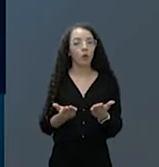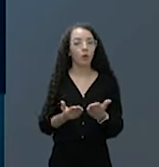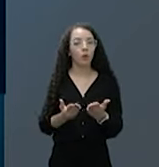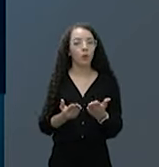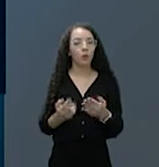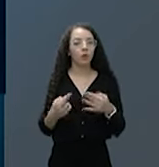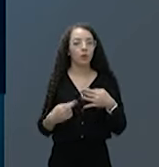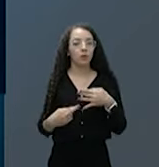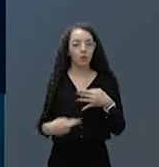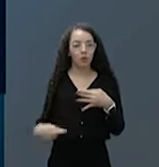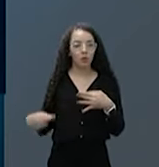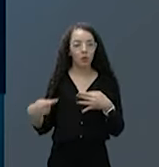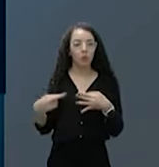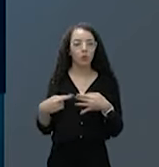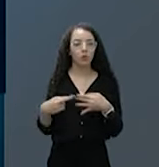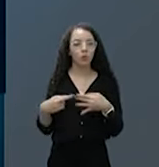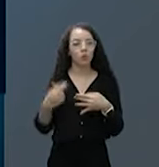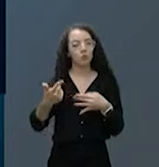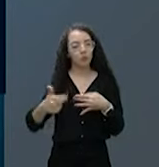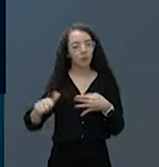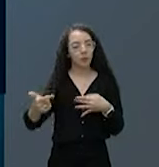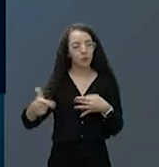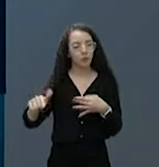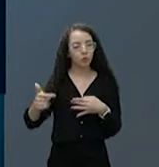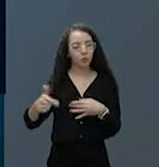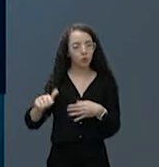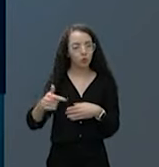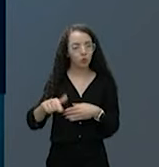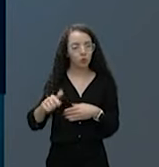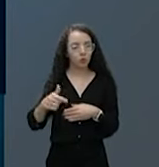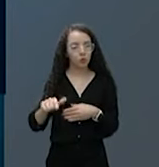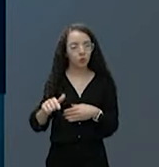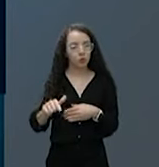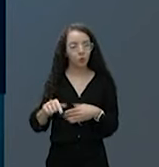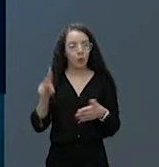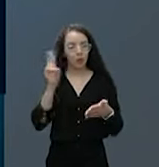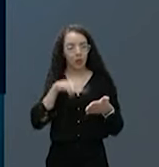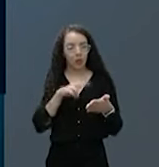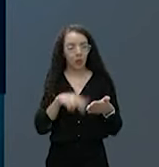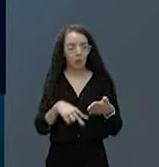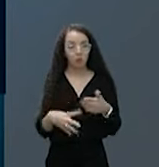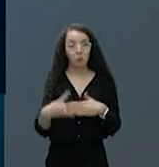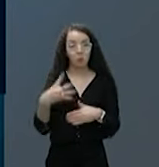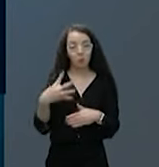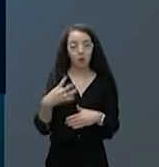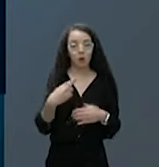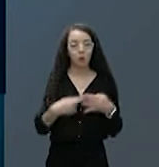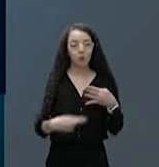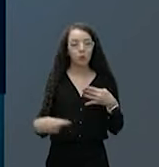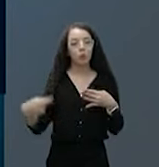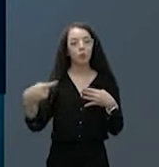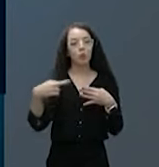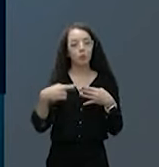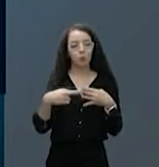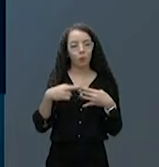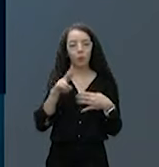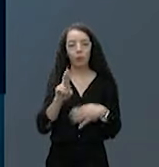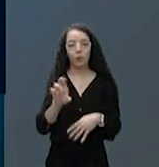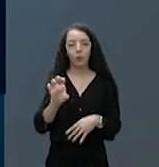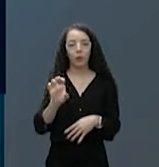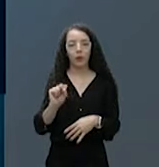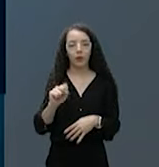Ministro Mauro, Vossa Excelência é relator de 4 recursos, o RESP